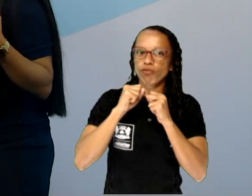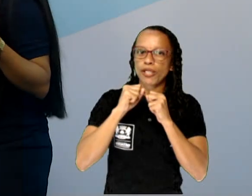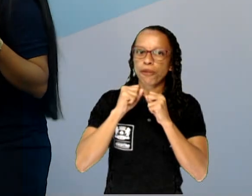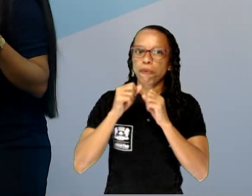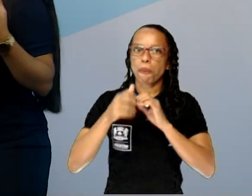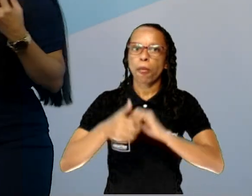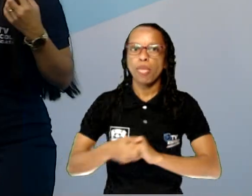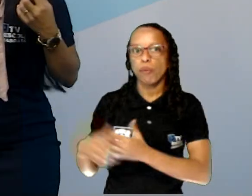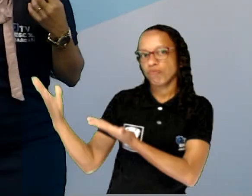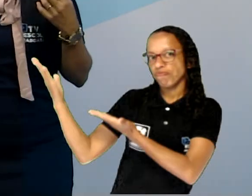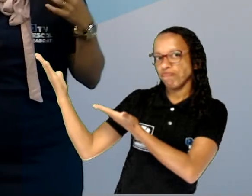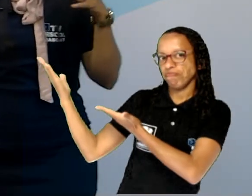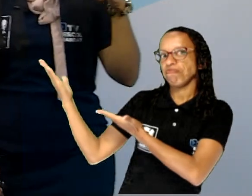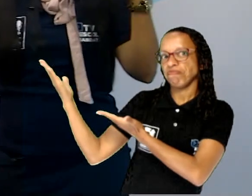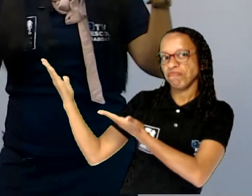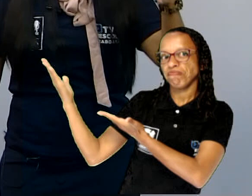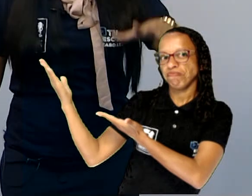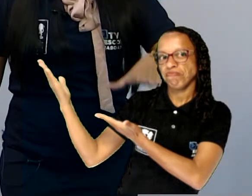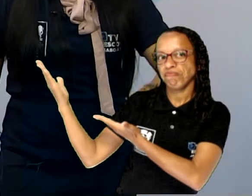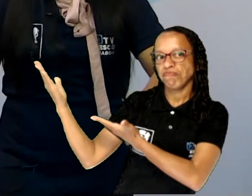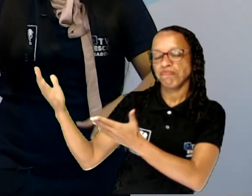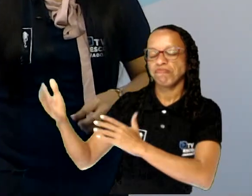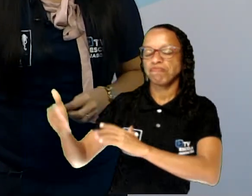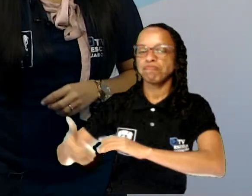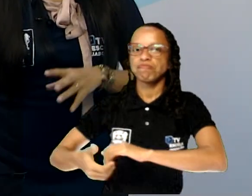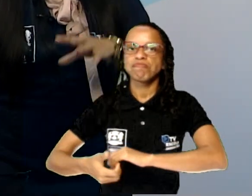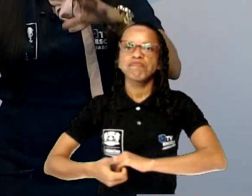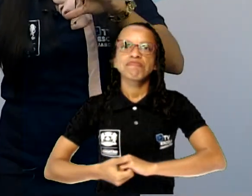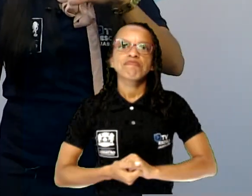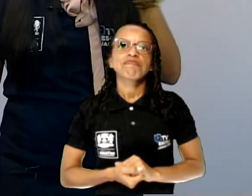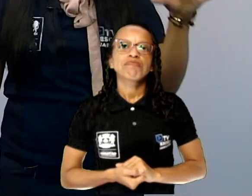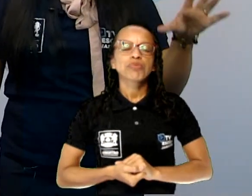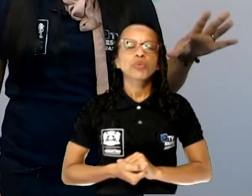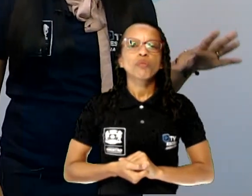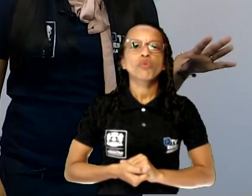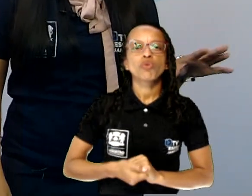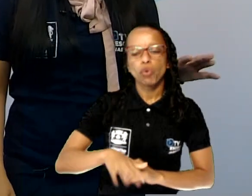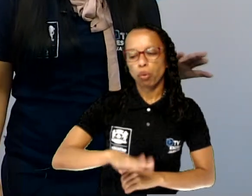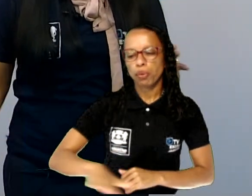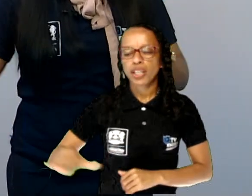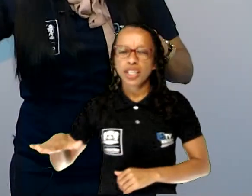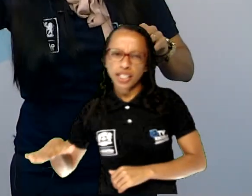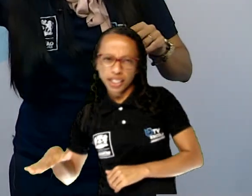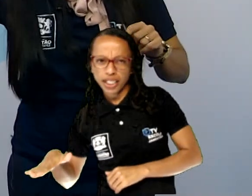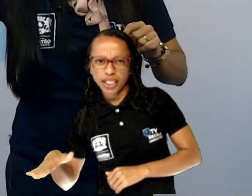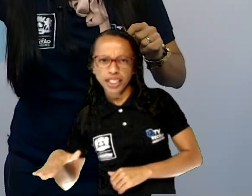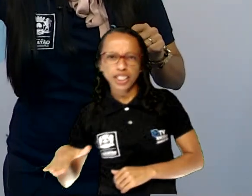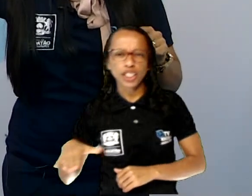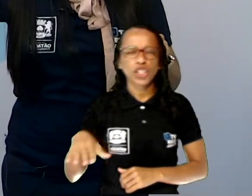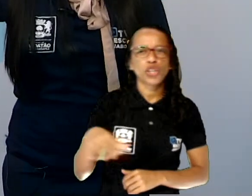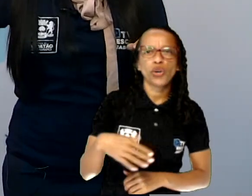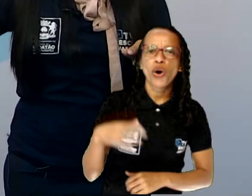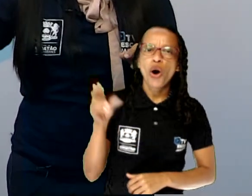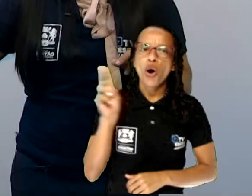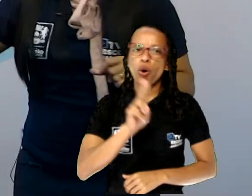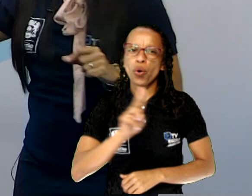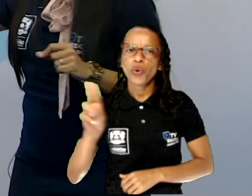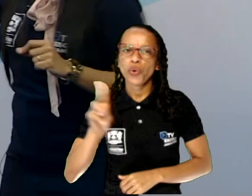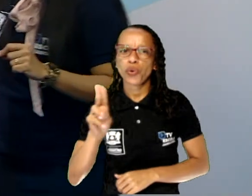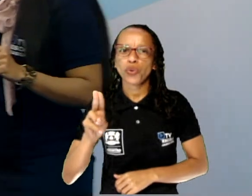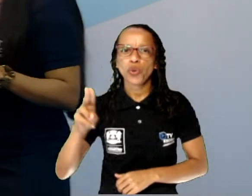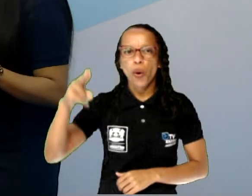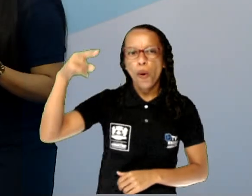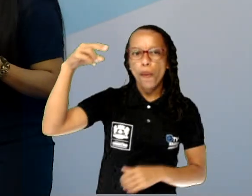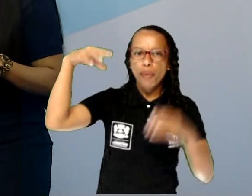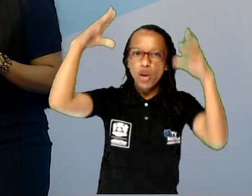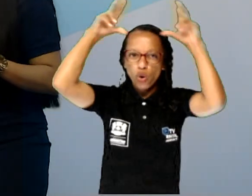verem. Os pequenininhos, né, geralmente chama de chapeuzinho do vovô, né? E o outro, o grampinho da vovó. Mas o nome